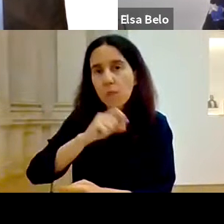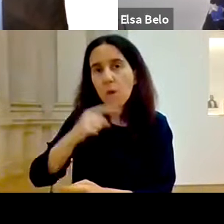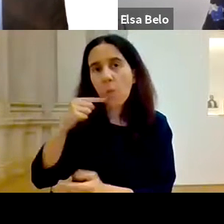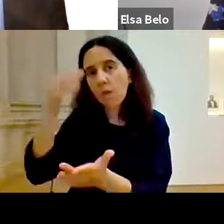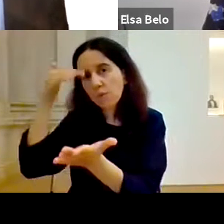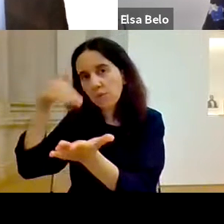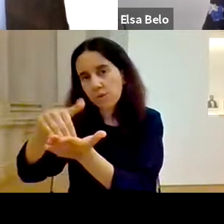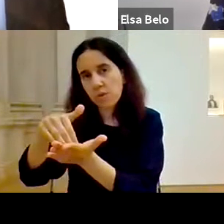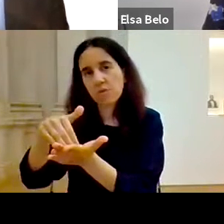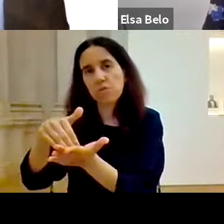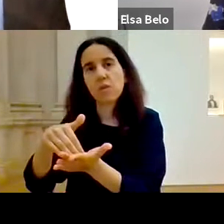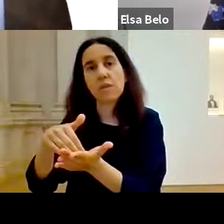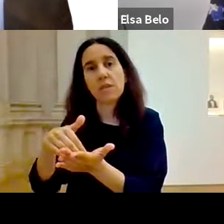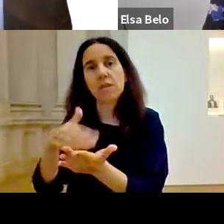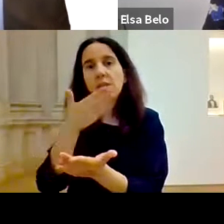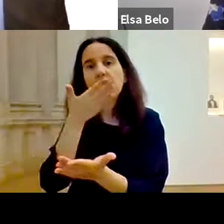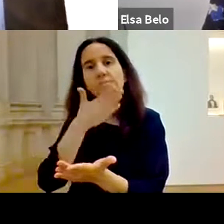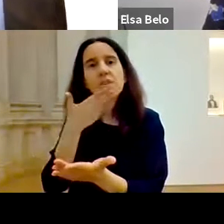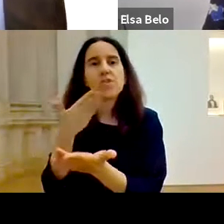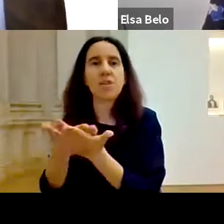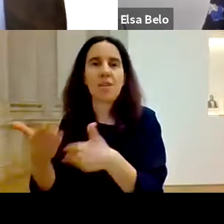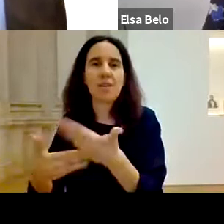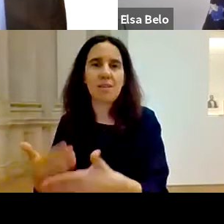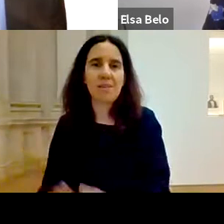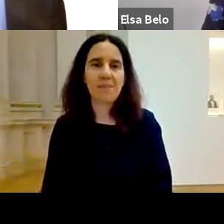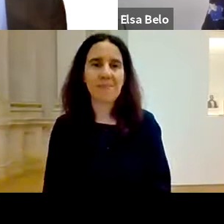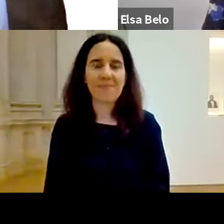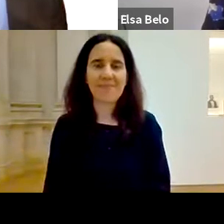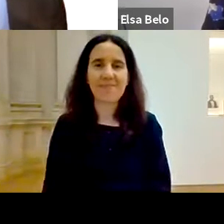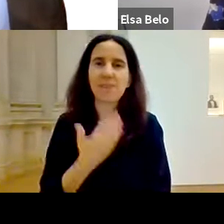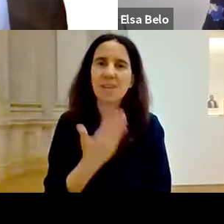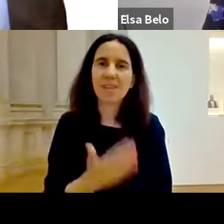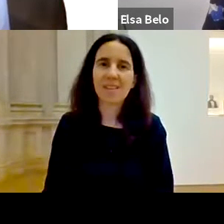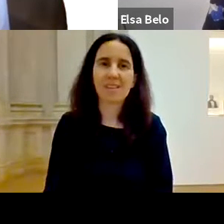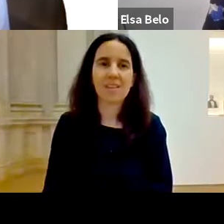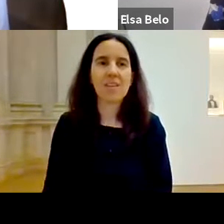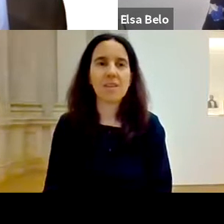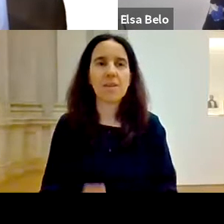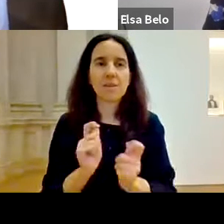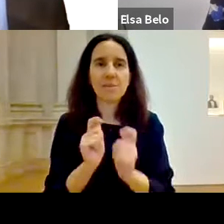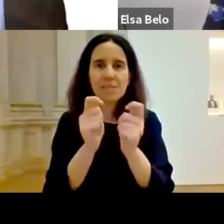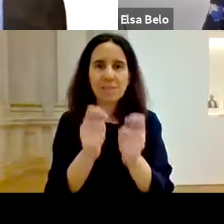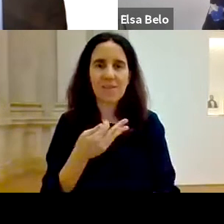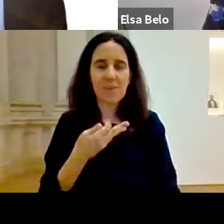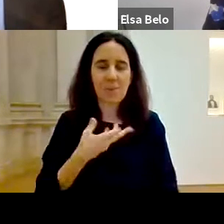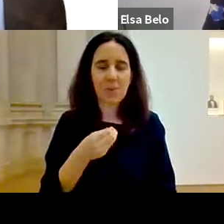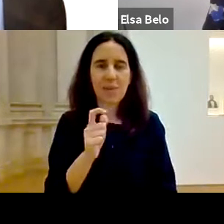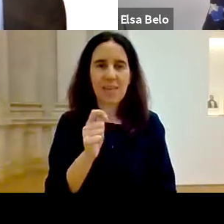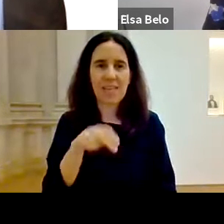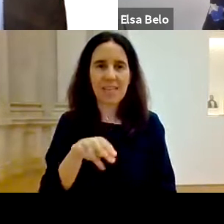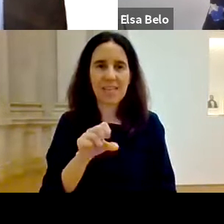resultados e agilidade. Obrigada. Passo a palavra a Pedro Engrácia.